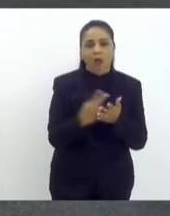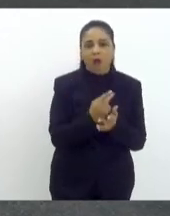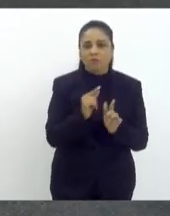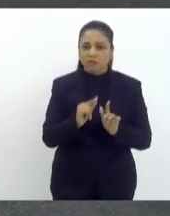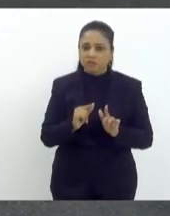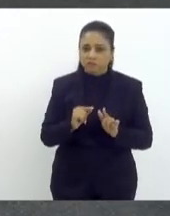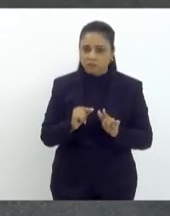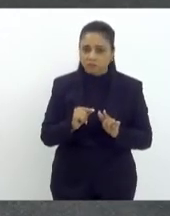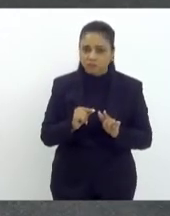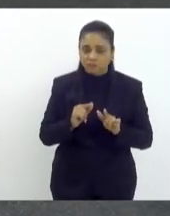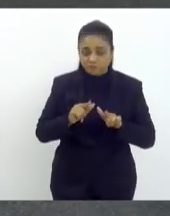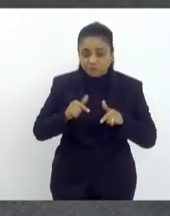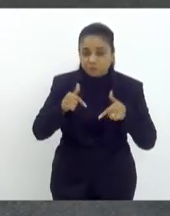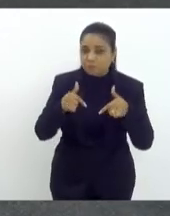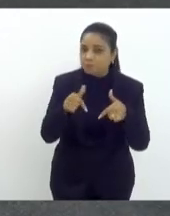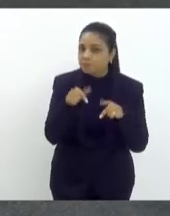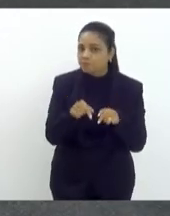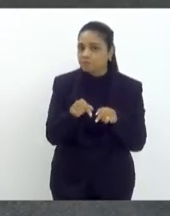do vice-governador